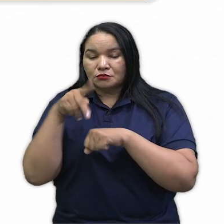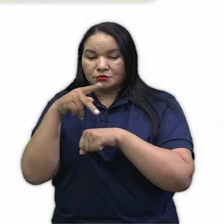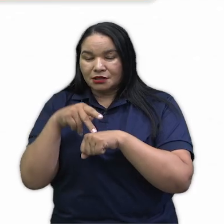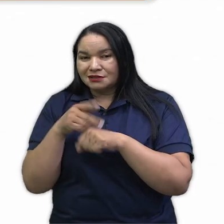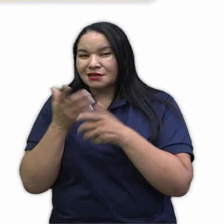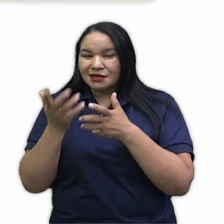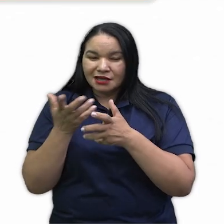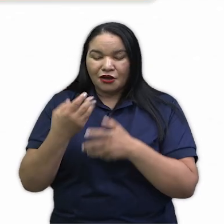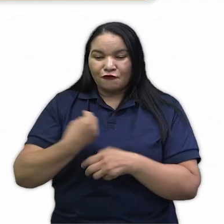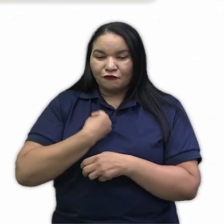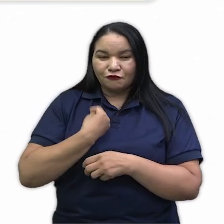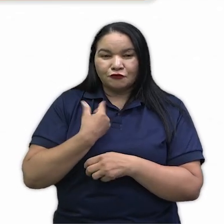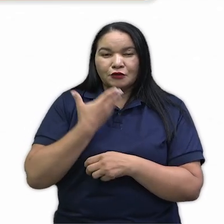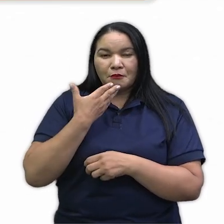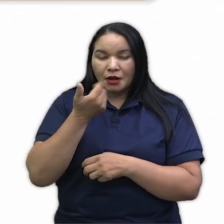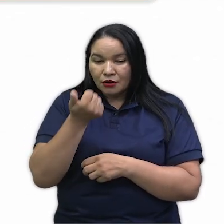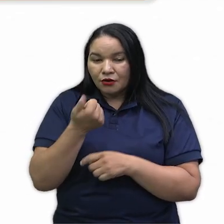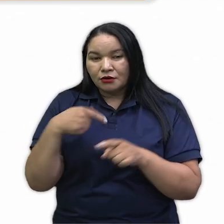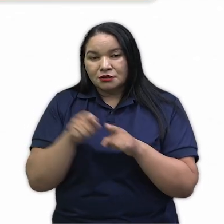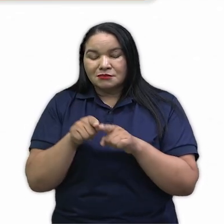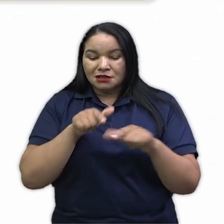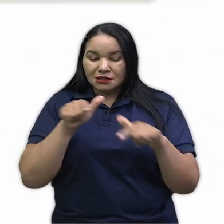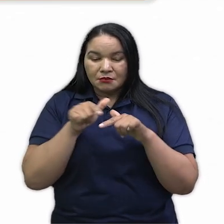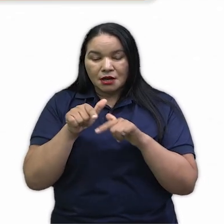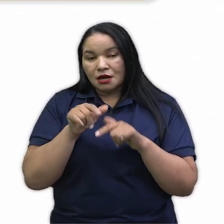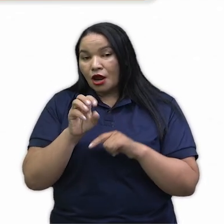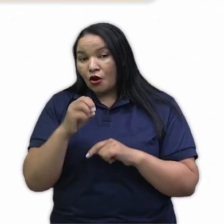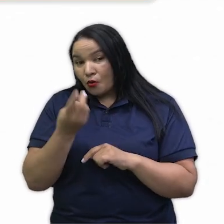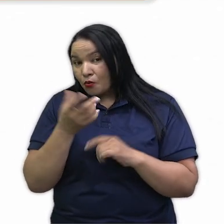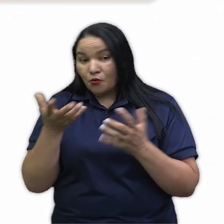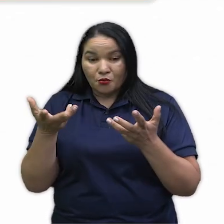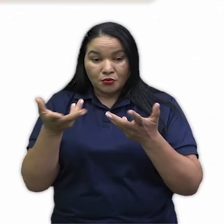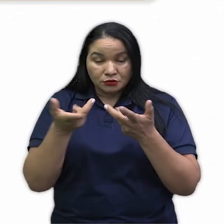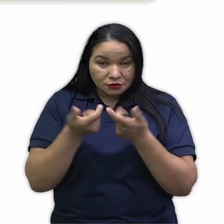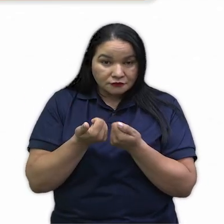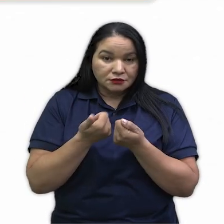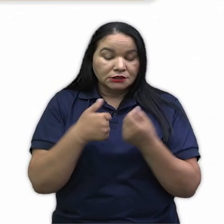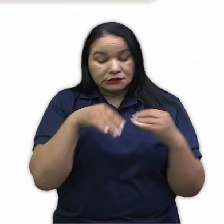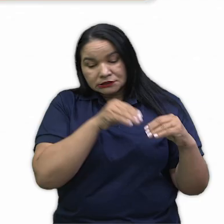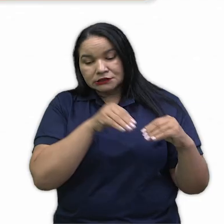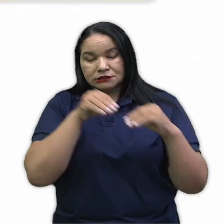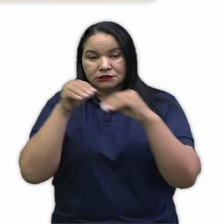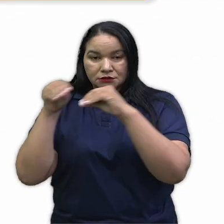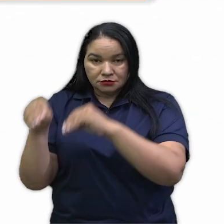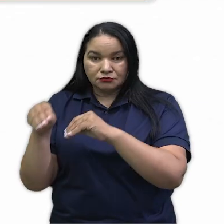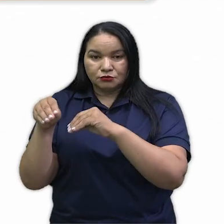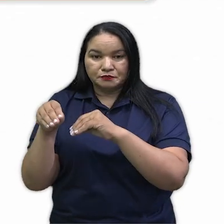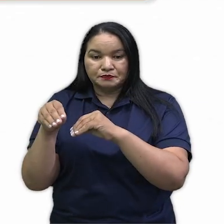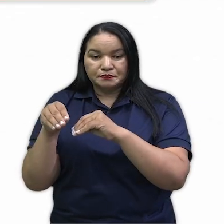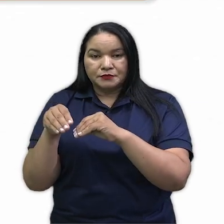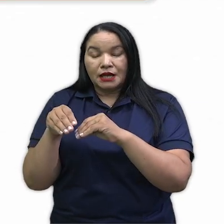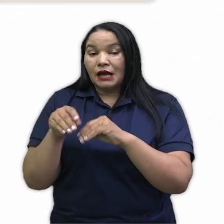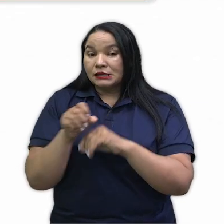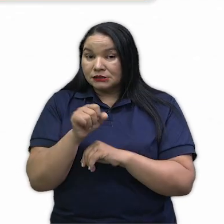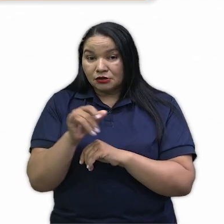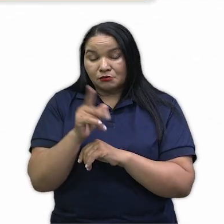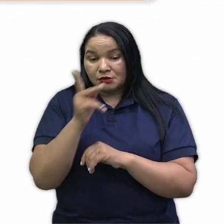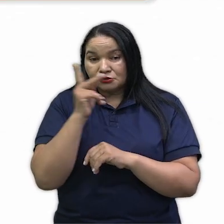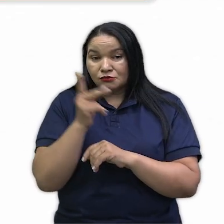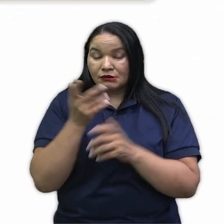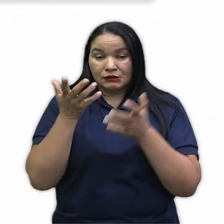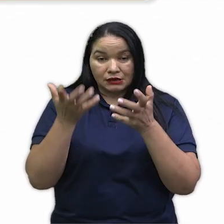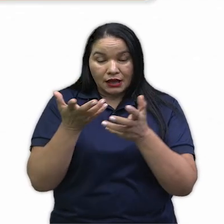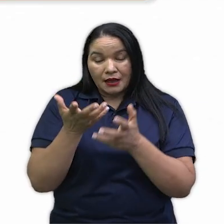local porque elas querem uma qualidade de vida melhor, querem trabalhar, querem se qualificar. Então, normalmente, quando